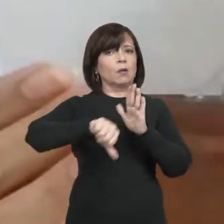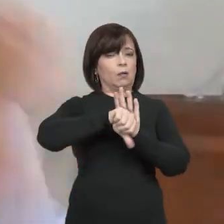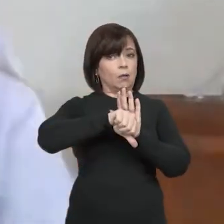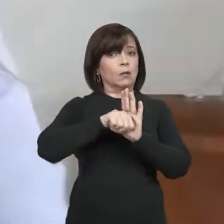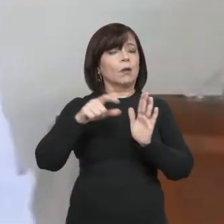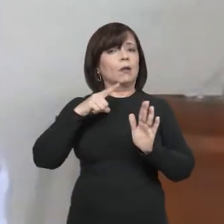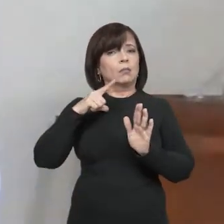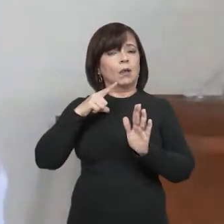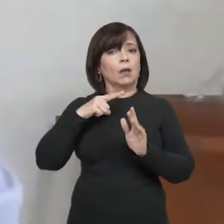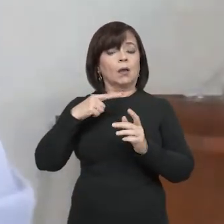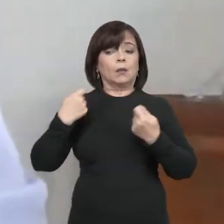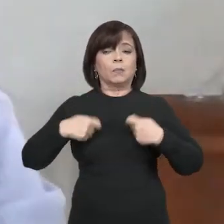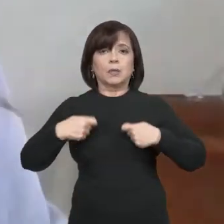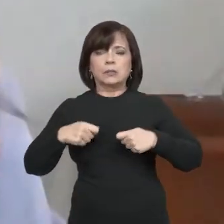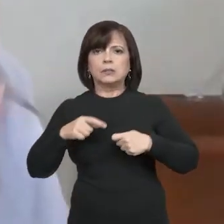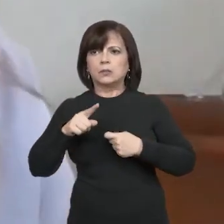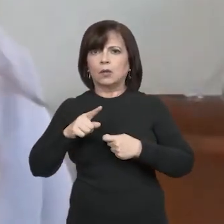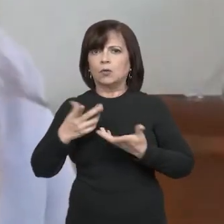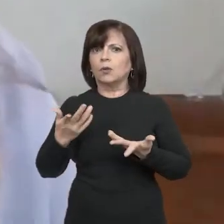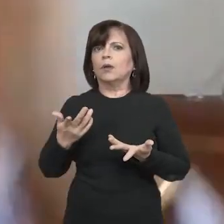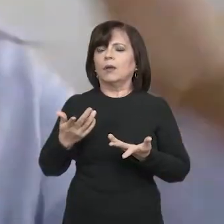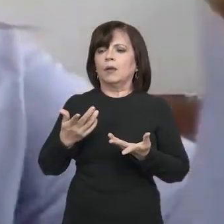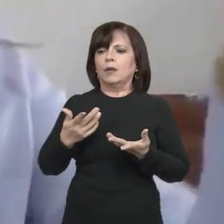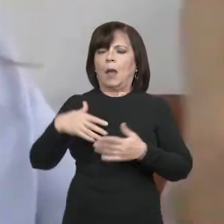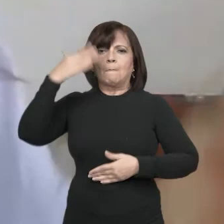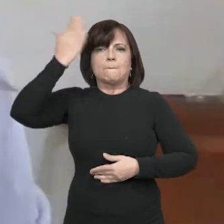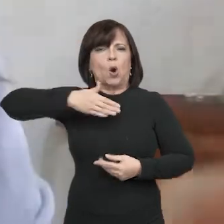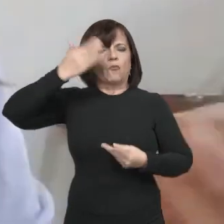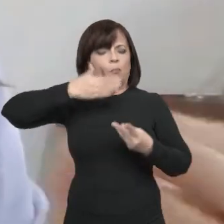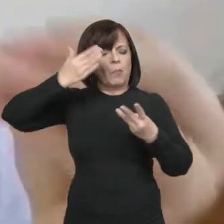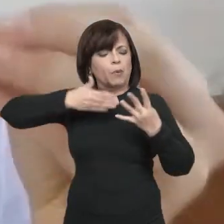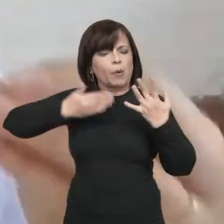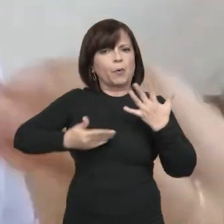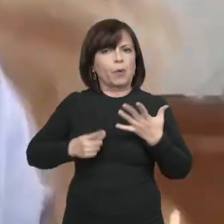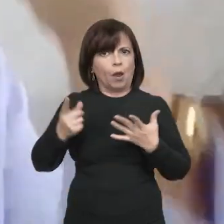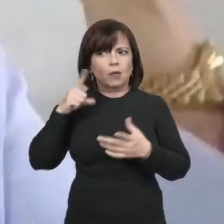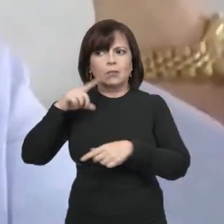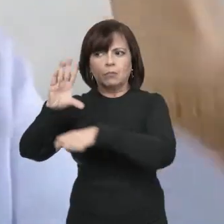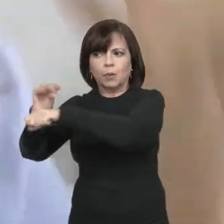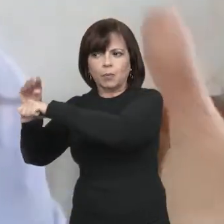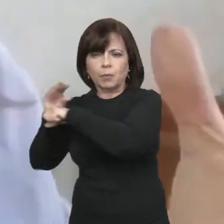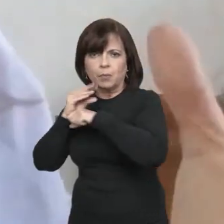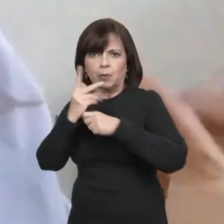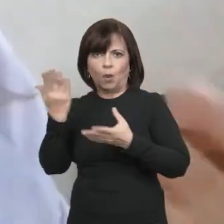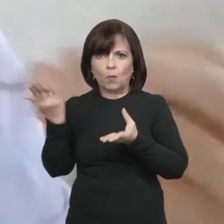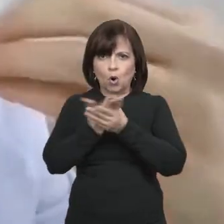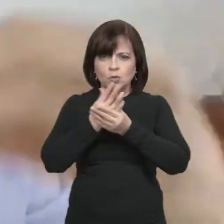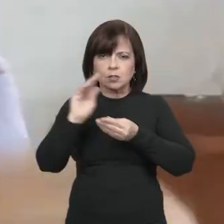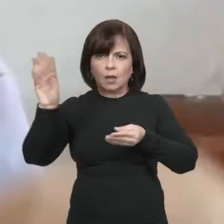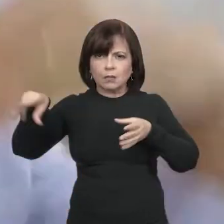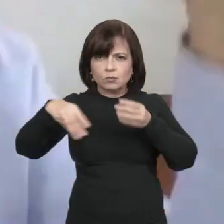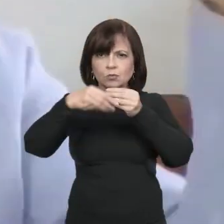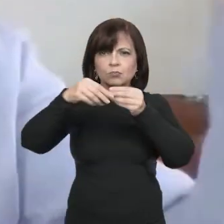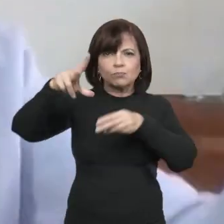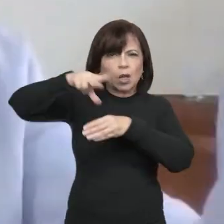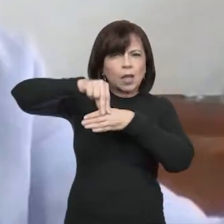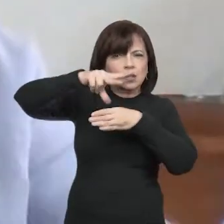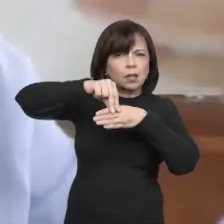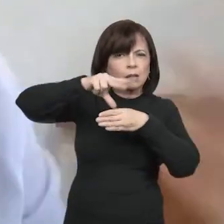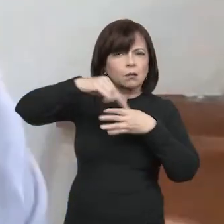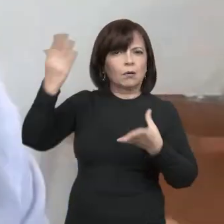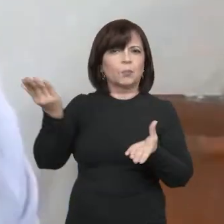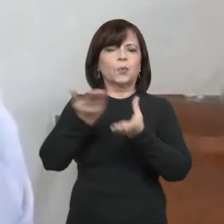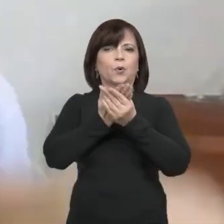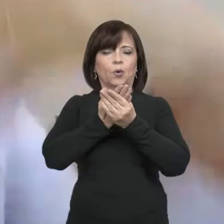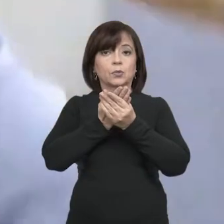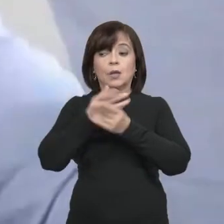fase inquisitiva para a condenação. Você precisa sujeitar todas essas provas que foram realizadas na fase de inquérito, ou seja, as pessoas que